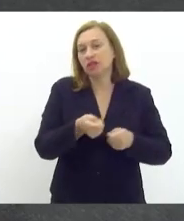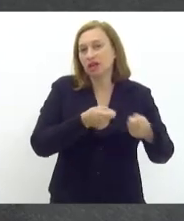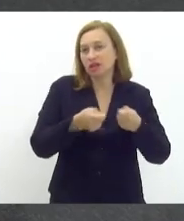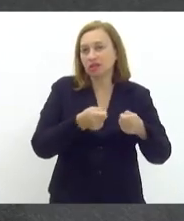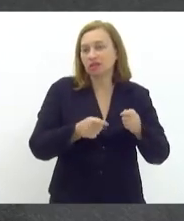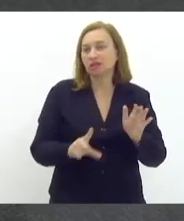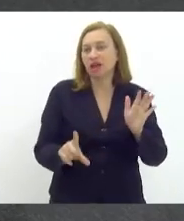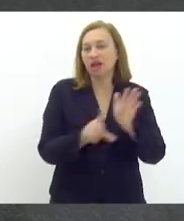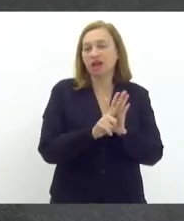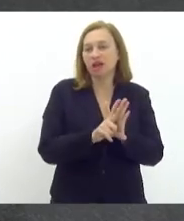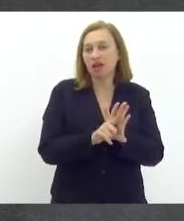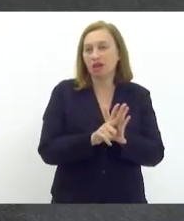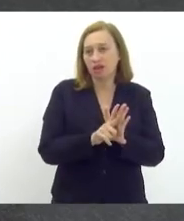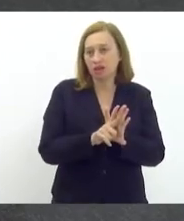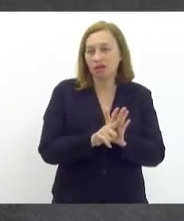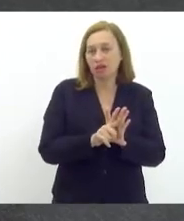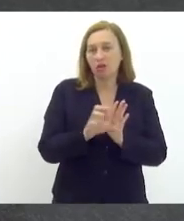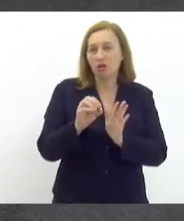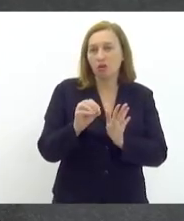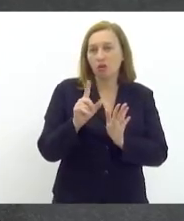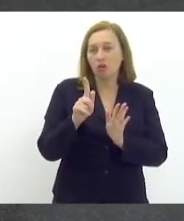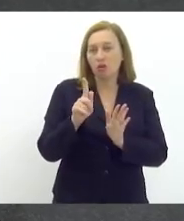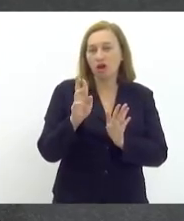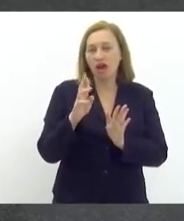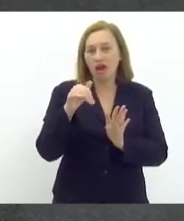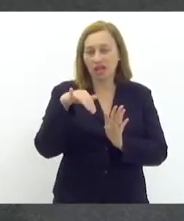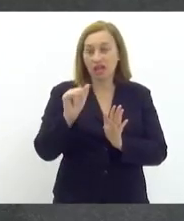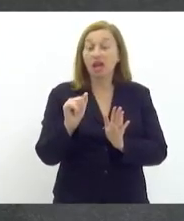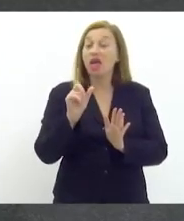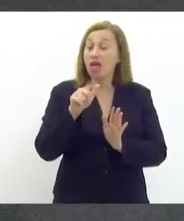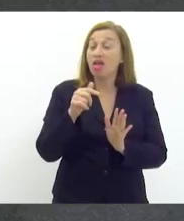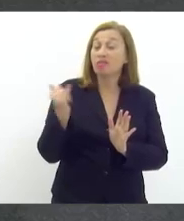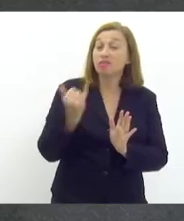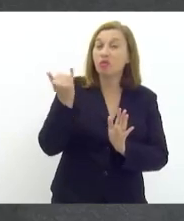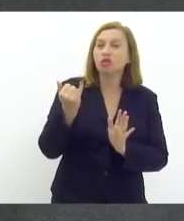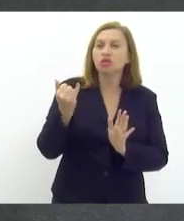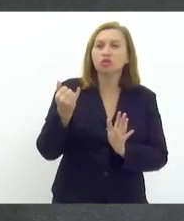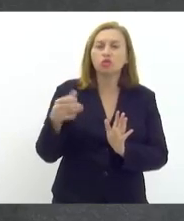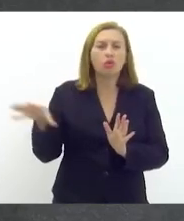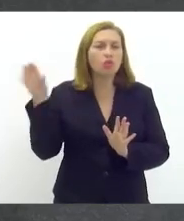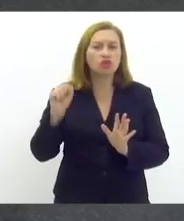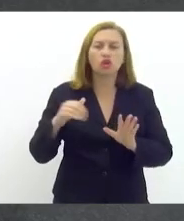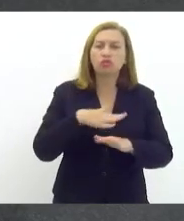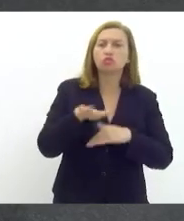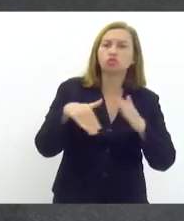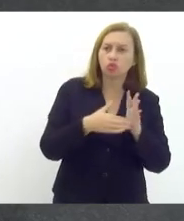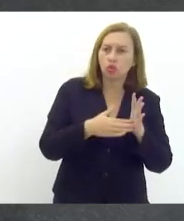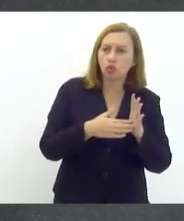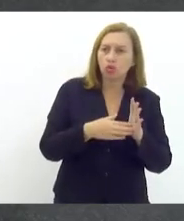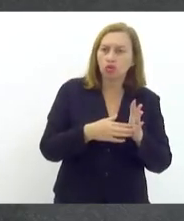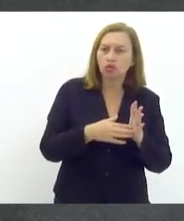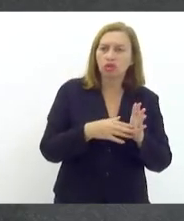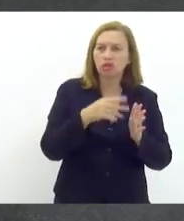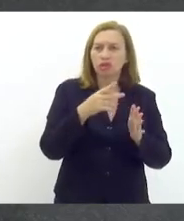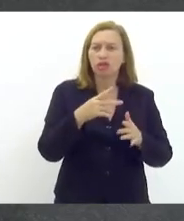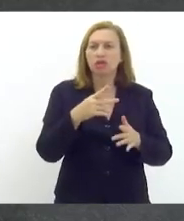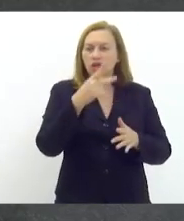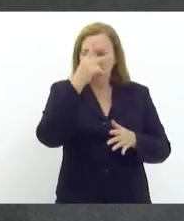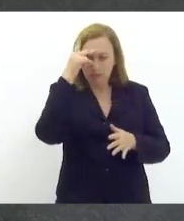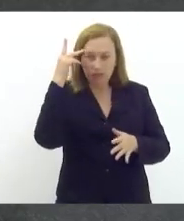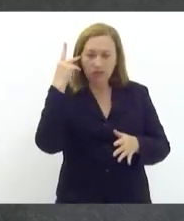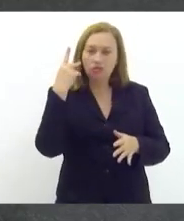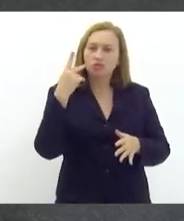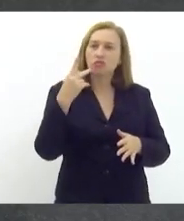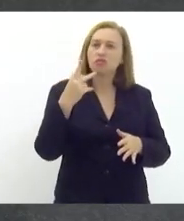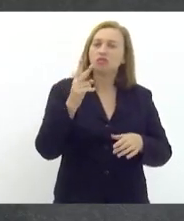da Lei Orgânica então é importante ouvir todo mundo os inspetores o sindicato